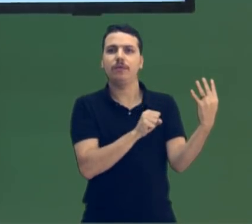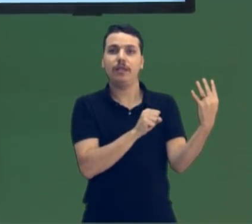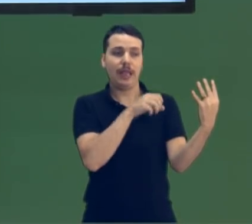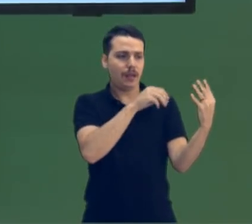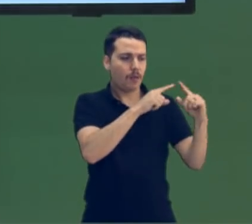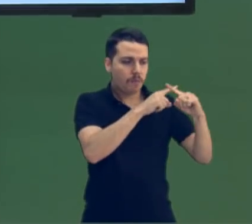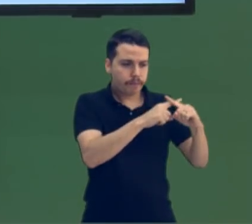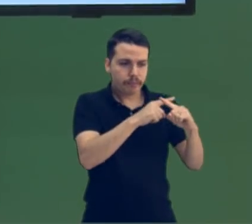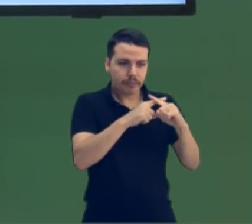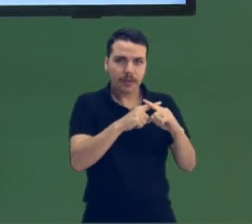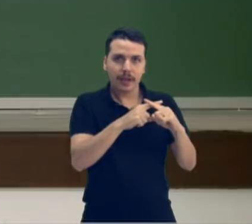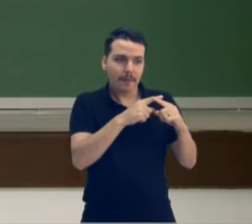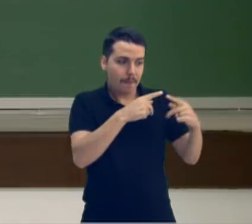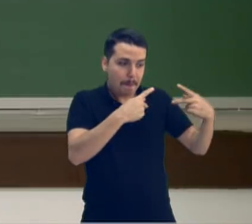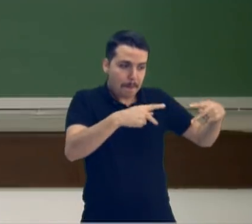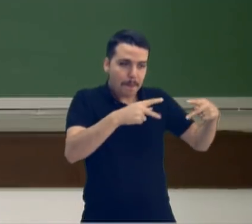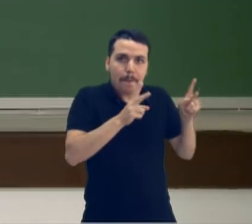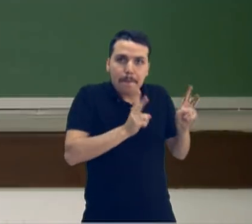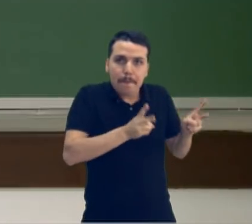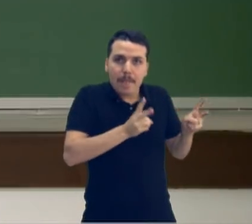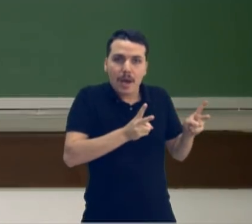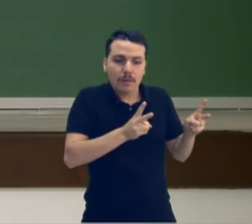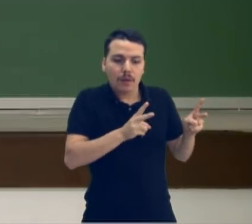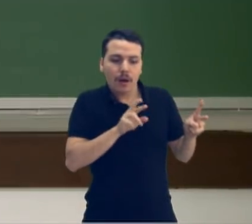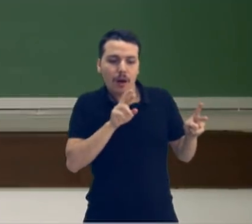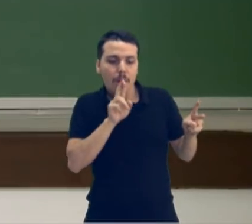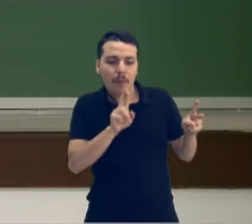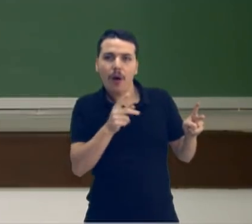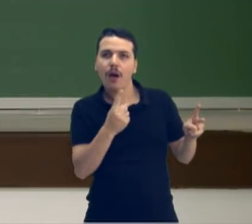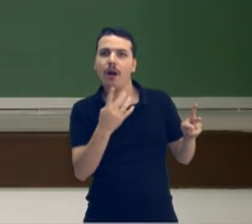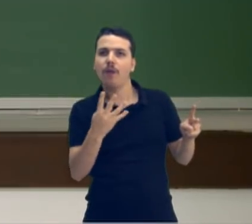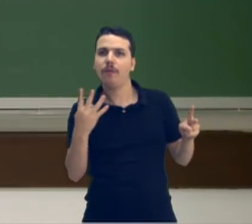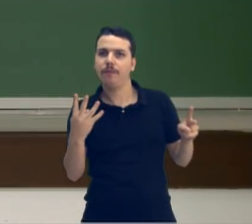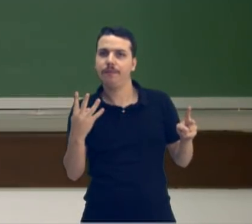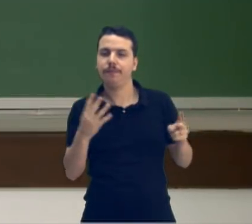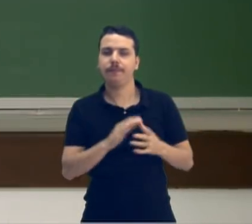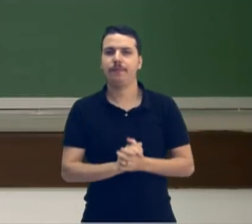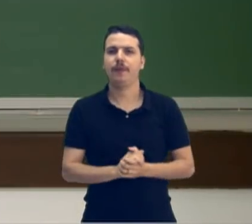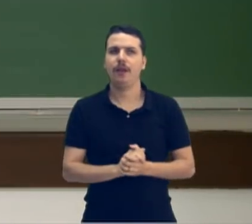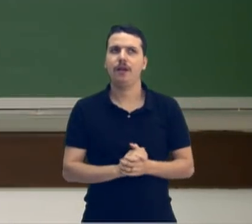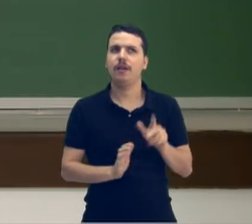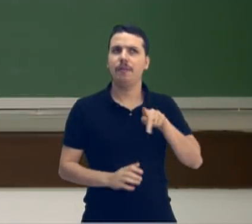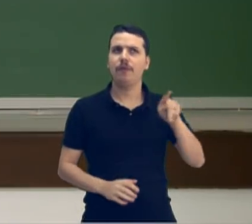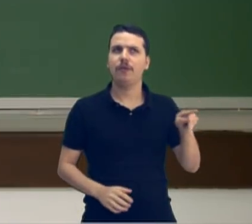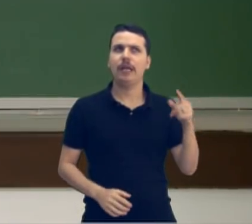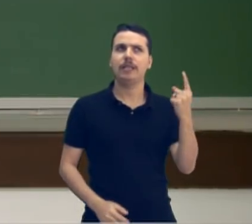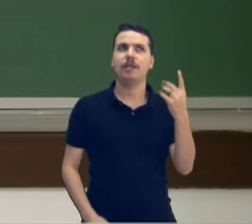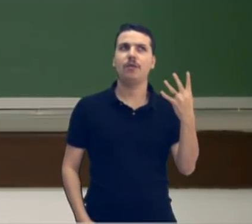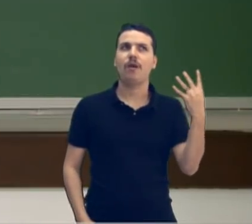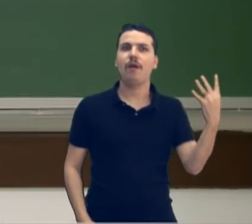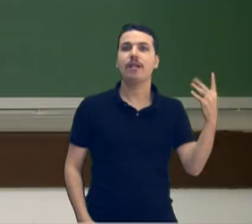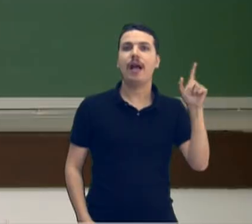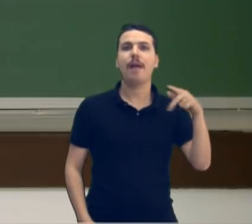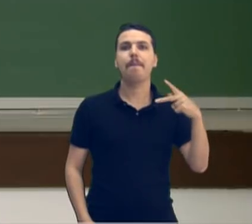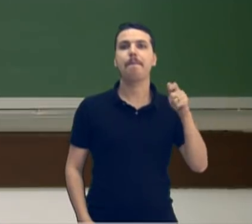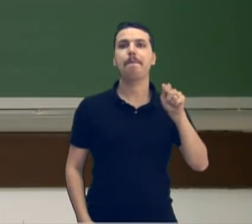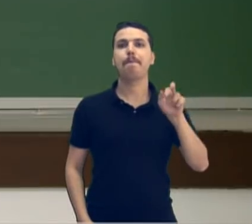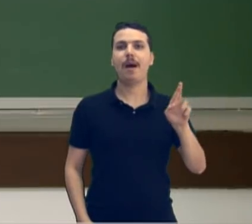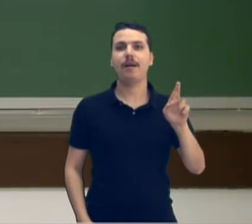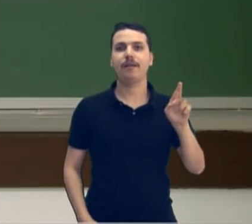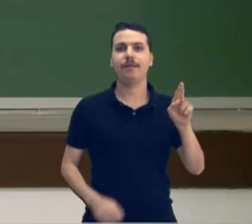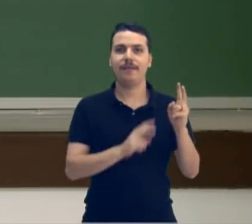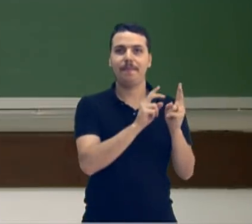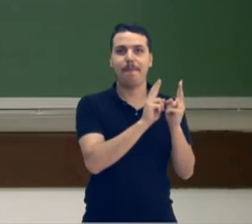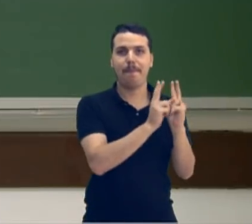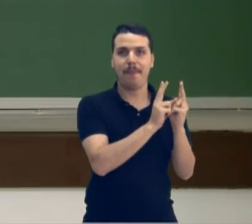si formam o 144? Professora, 144 é par. Se ele é par, eu